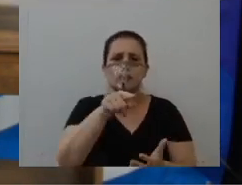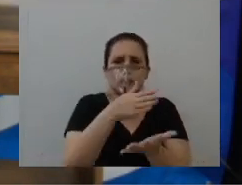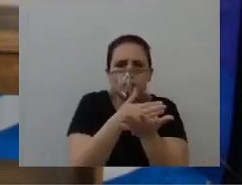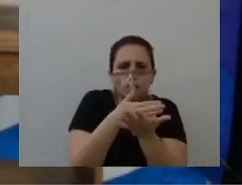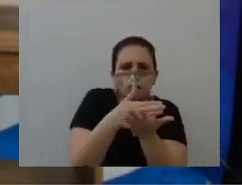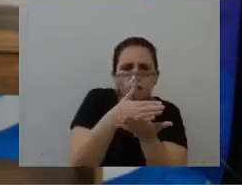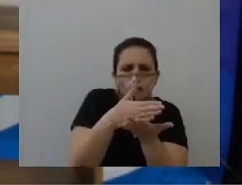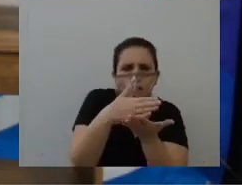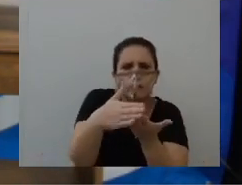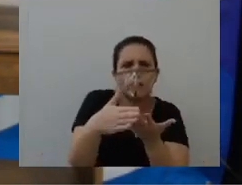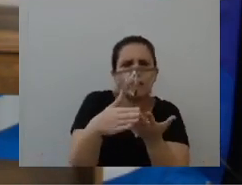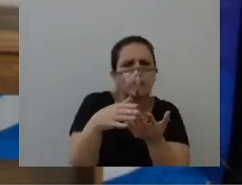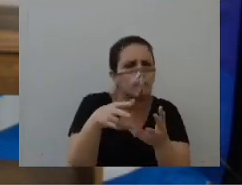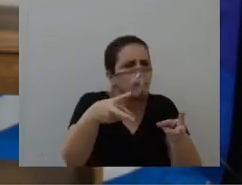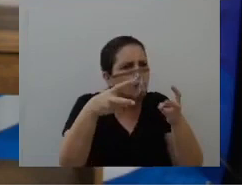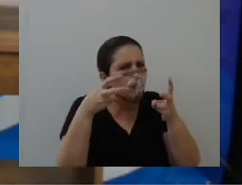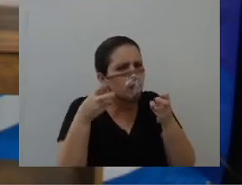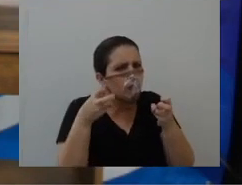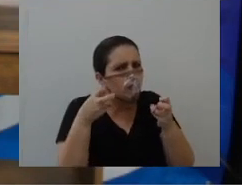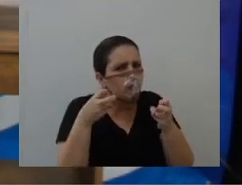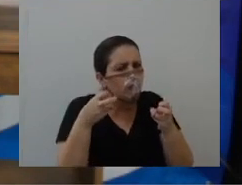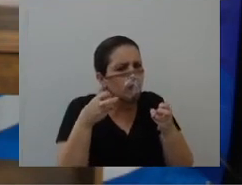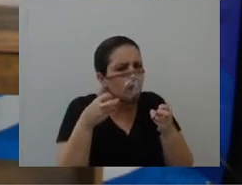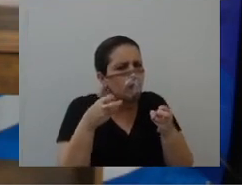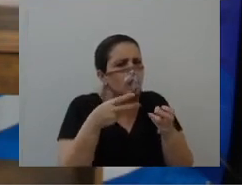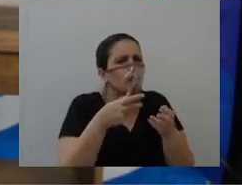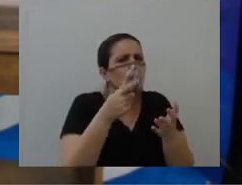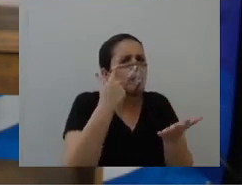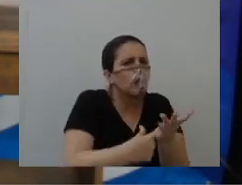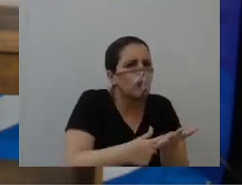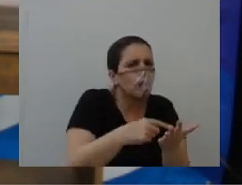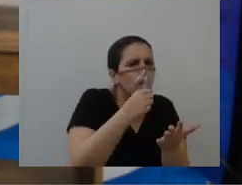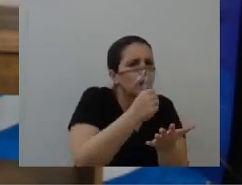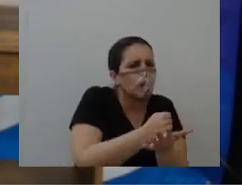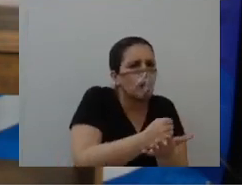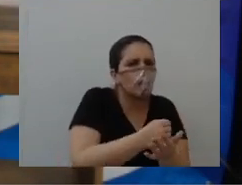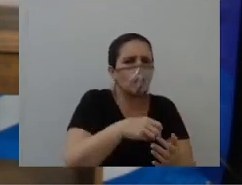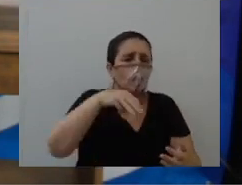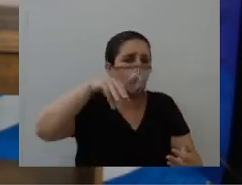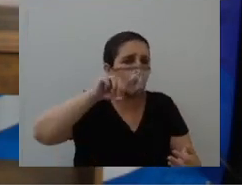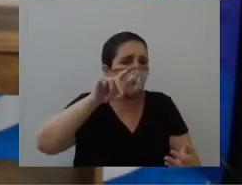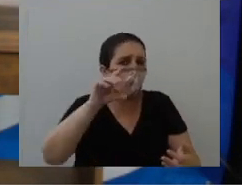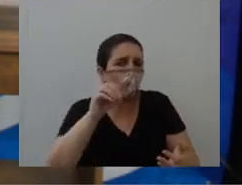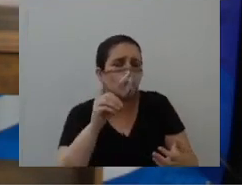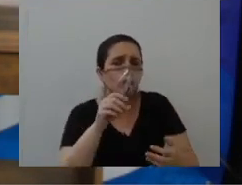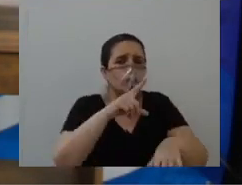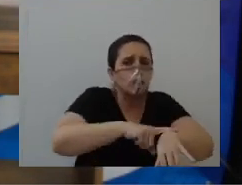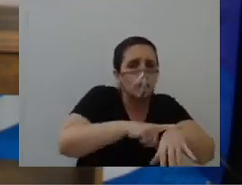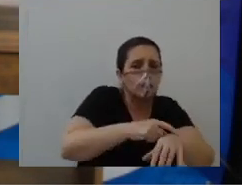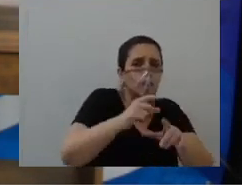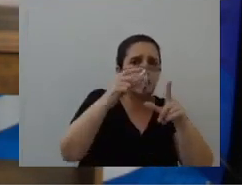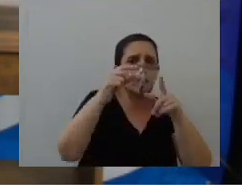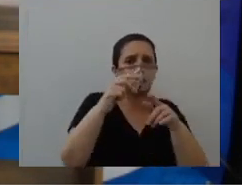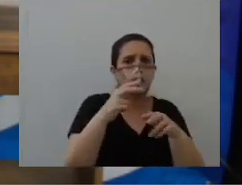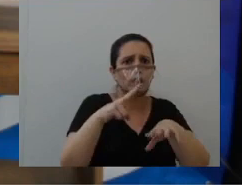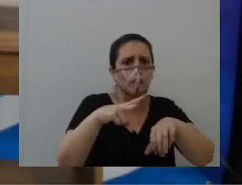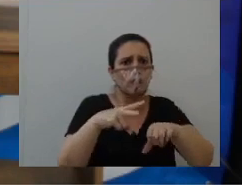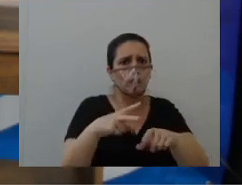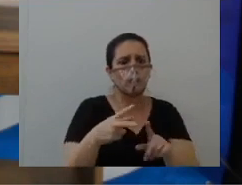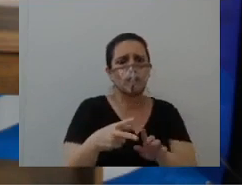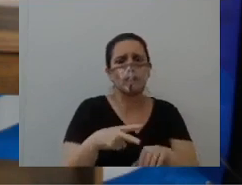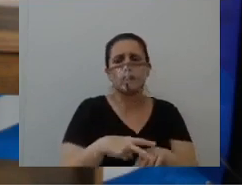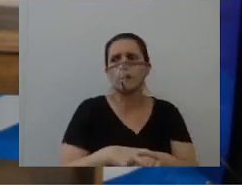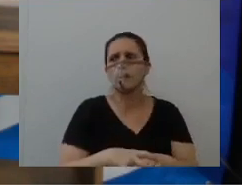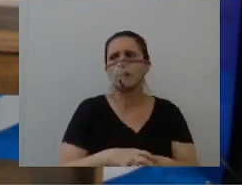começa a identificá-los através de marcas linguísticas, como, por exemplo, o tempo e o modo dos verbos, né? Por exemplo, se você